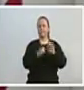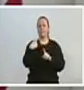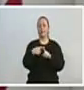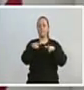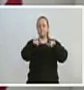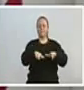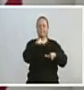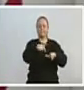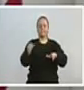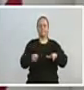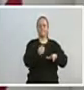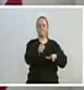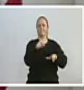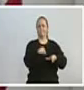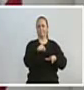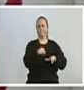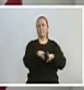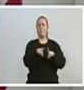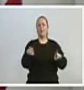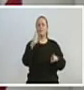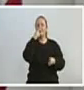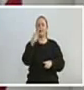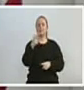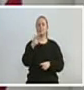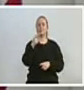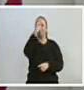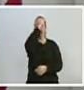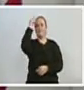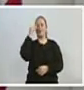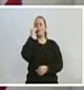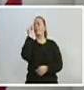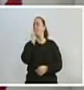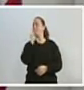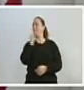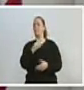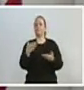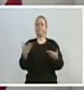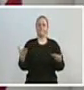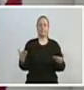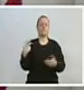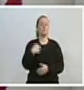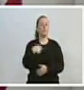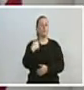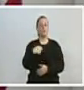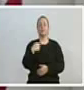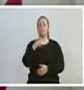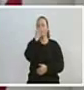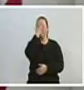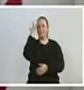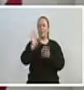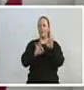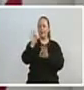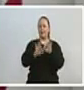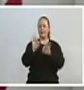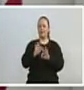dentro dessas áreas hoje quase que invisíveis do município de Blumenau. Precisa o município e o gestor ser inteligente, porque com esta medida e com